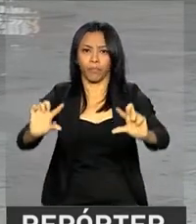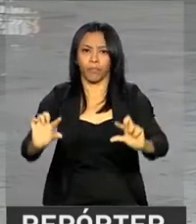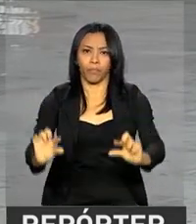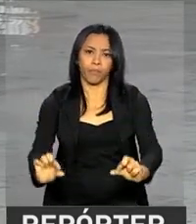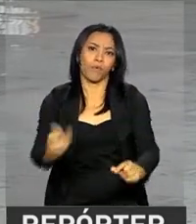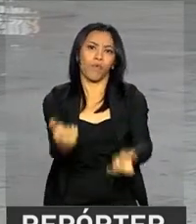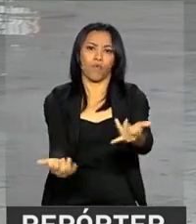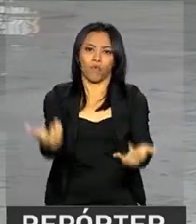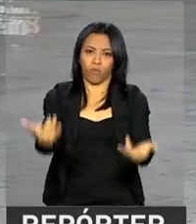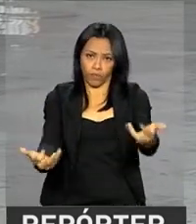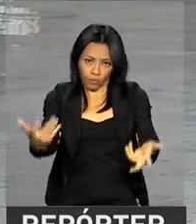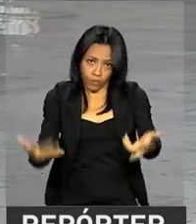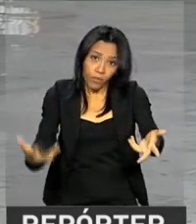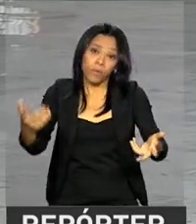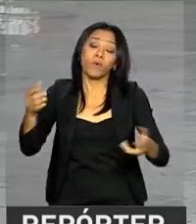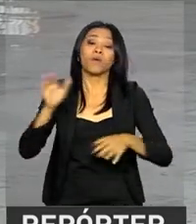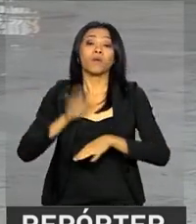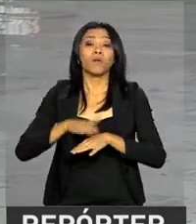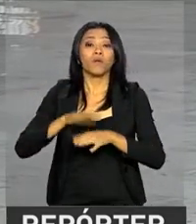Mendes,